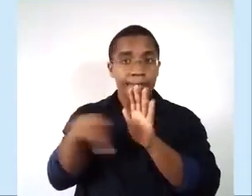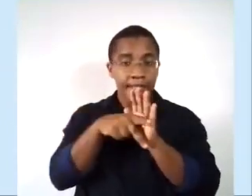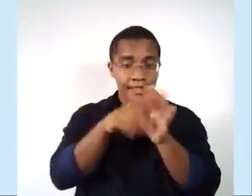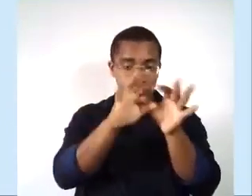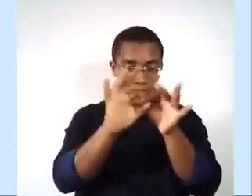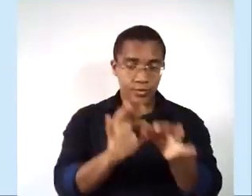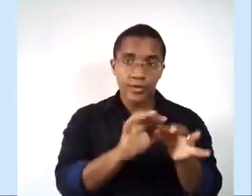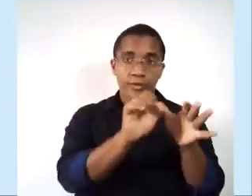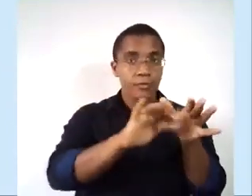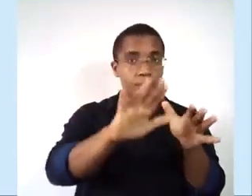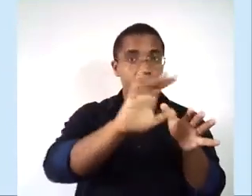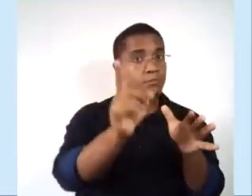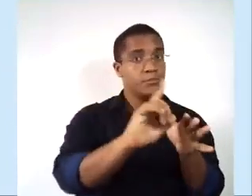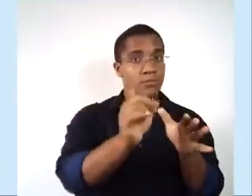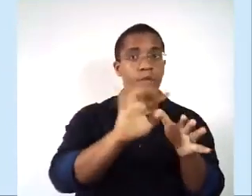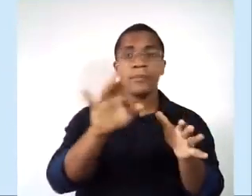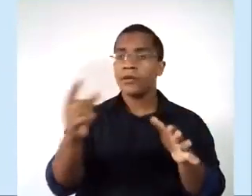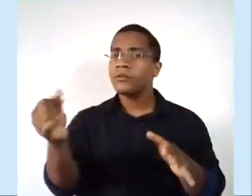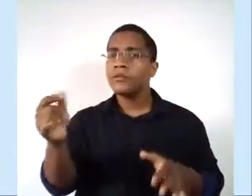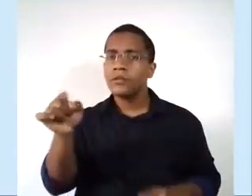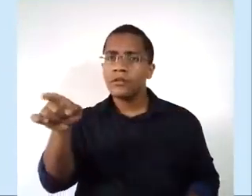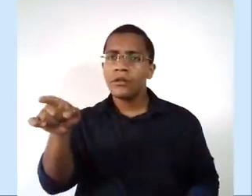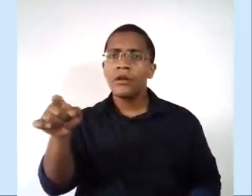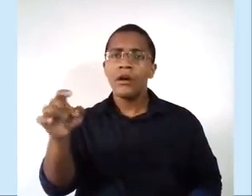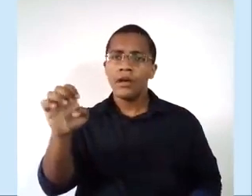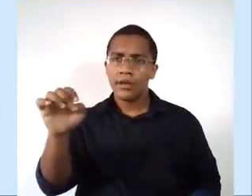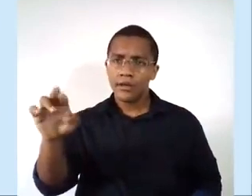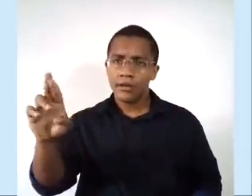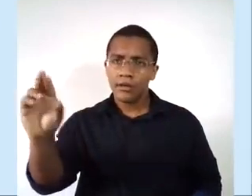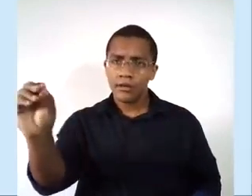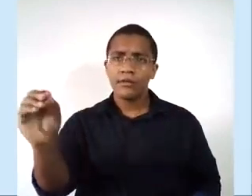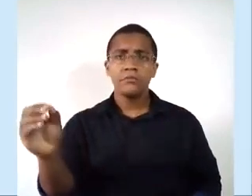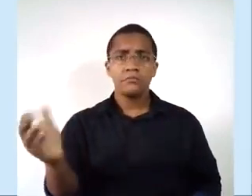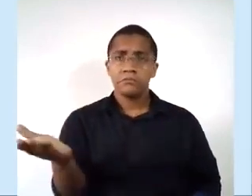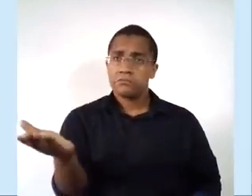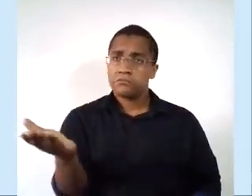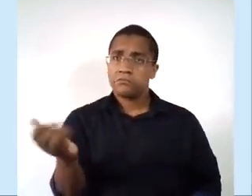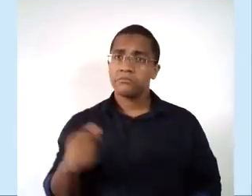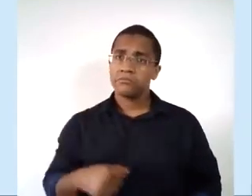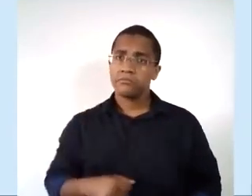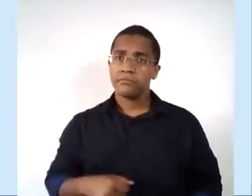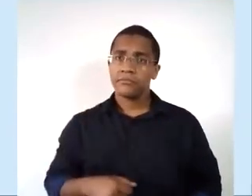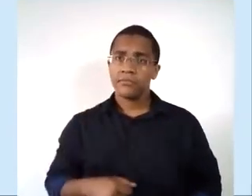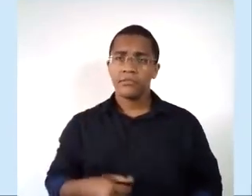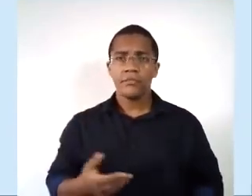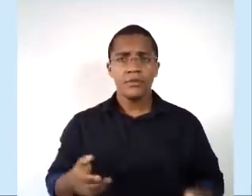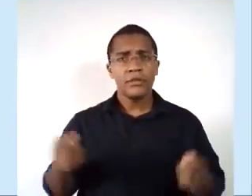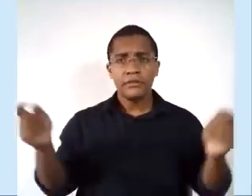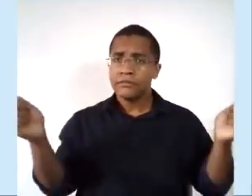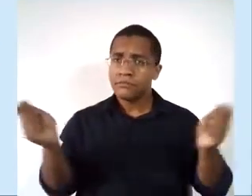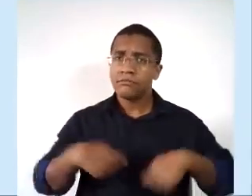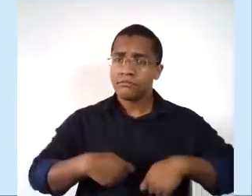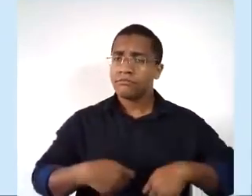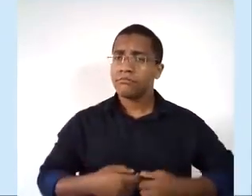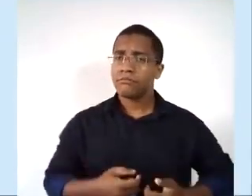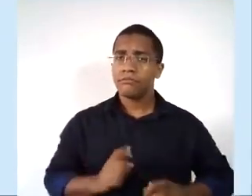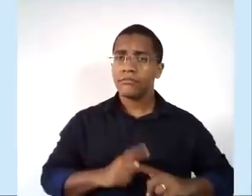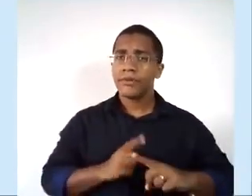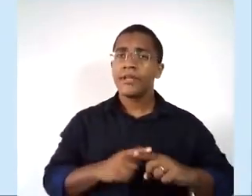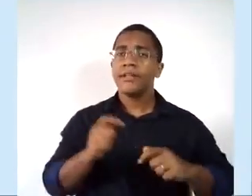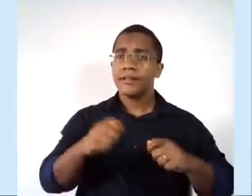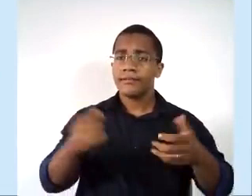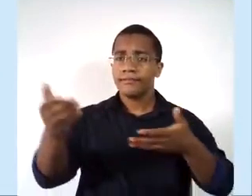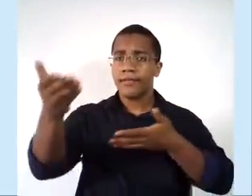moeda? Sim, é possível que você não esteja inserido no bloco da União Europeia e também adote o euro, porque fica mais fácil as